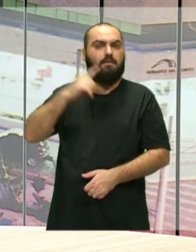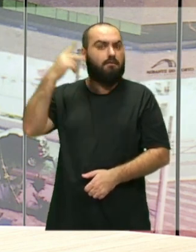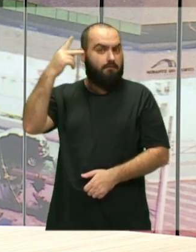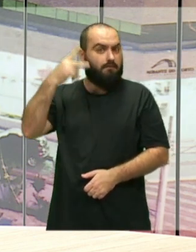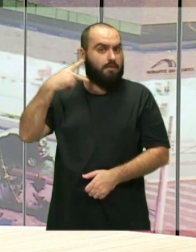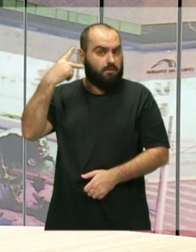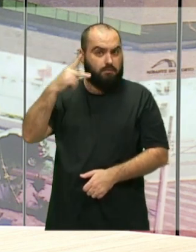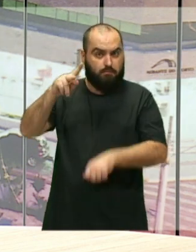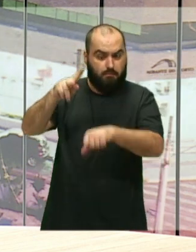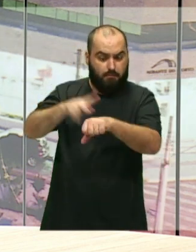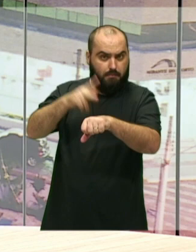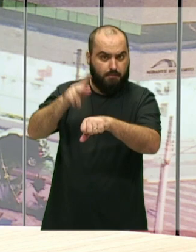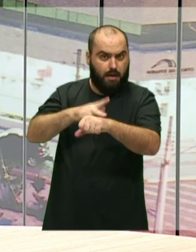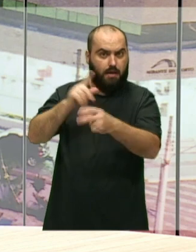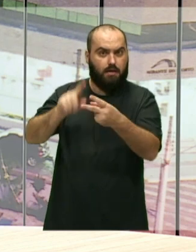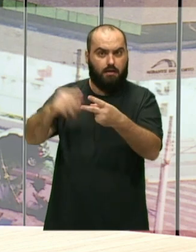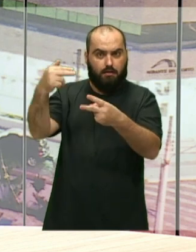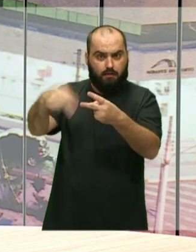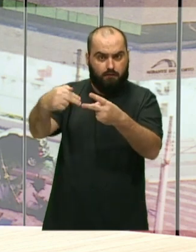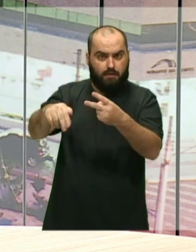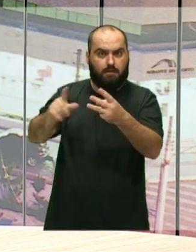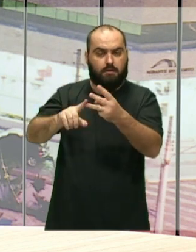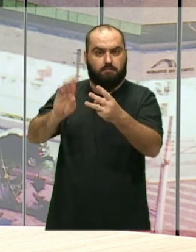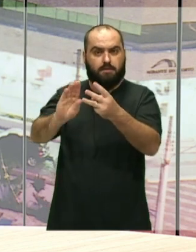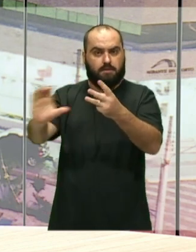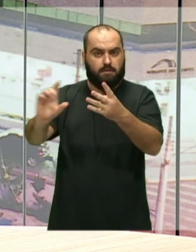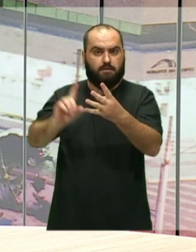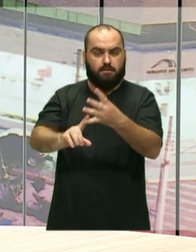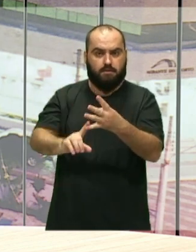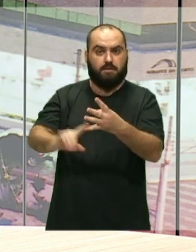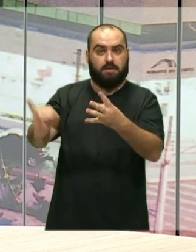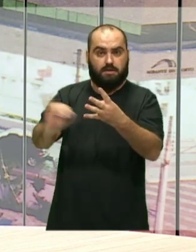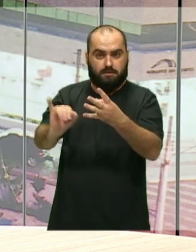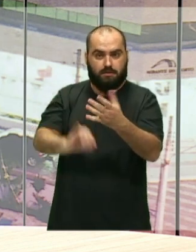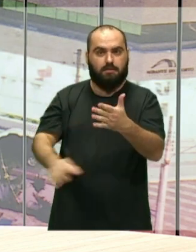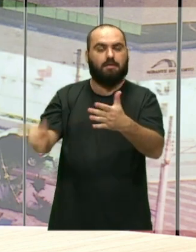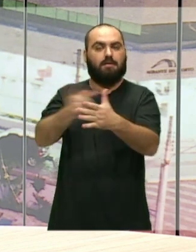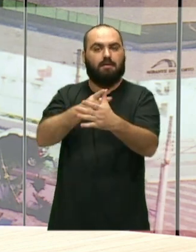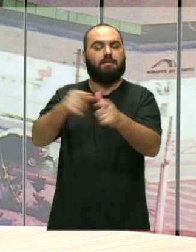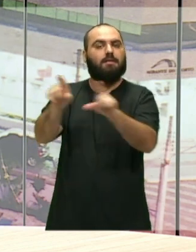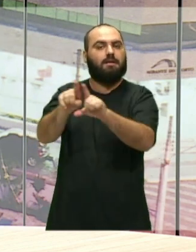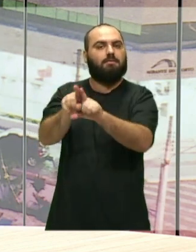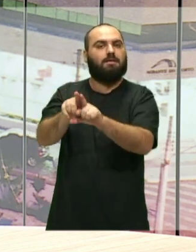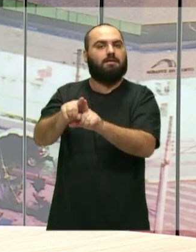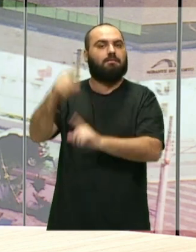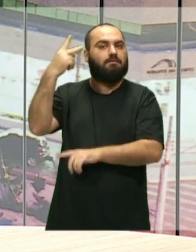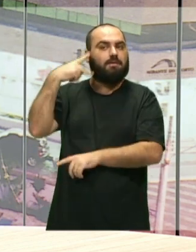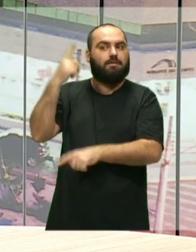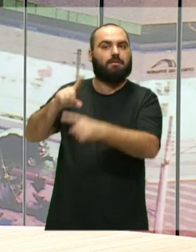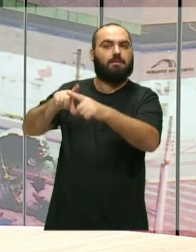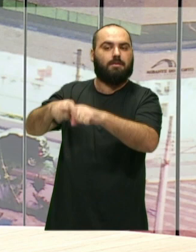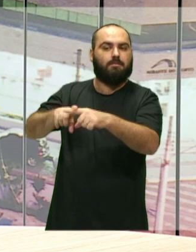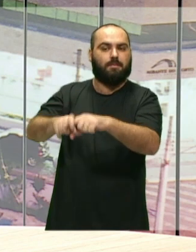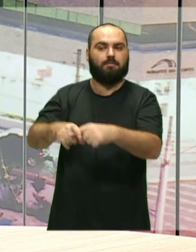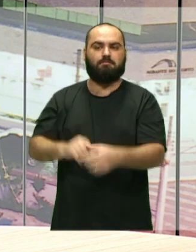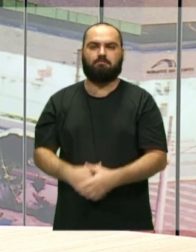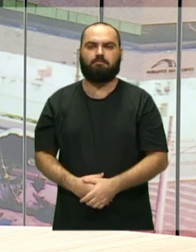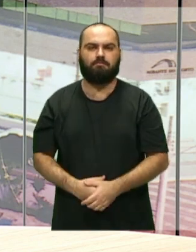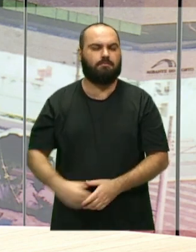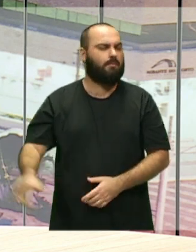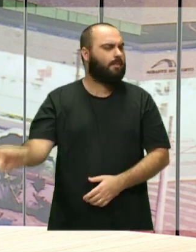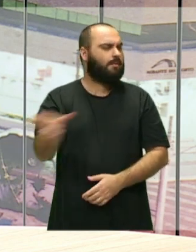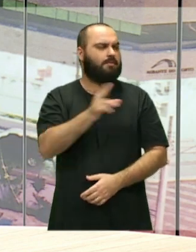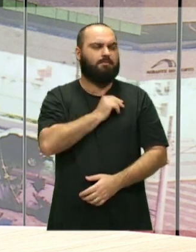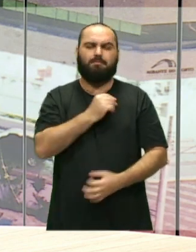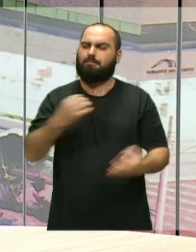mirins de Penha e Navegantes Balneário Camboriú os dentes Itajaí e também vereadores mirins de Itapema para nós foi uma